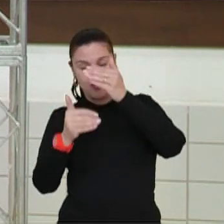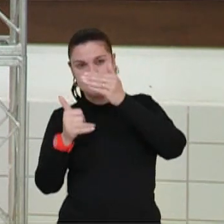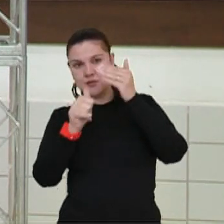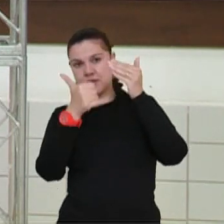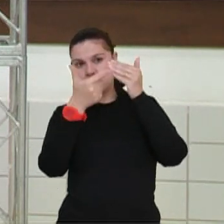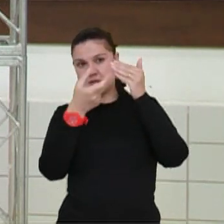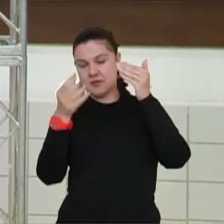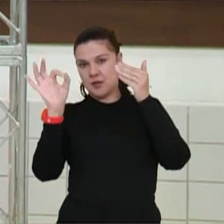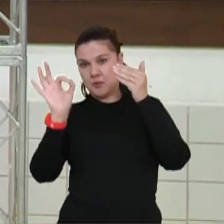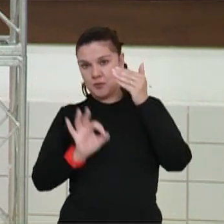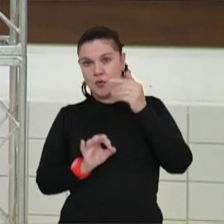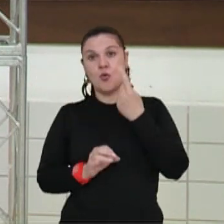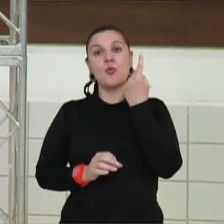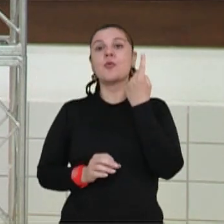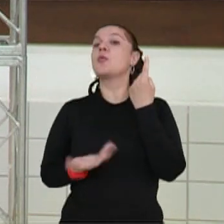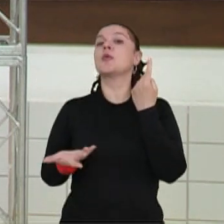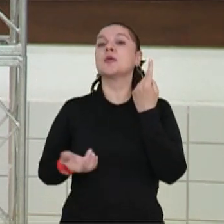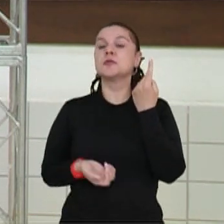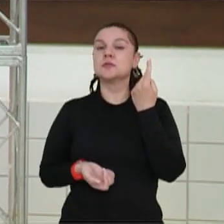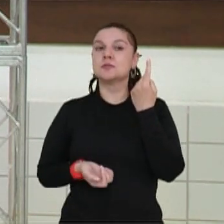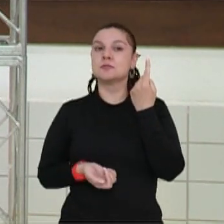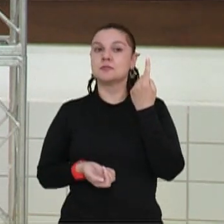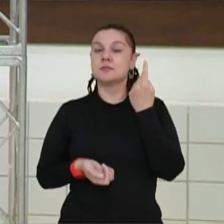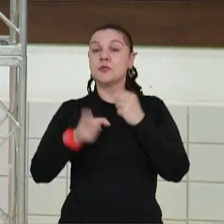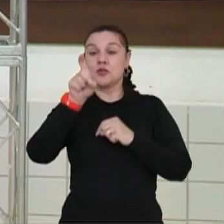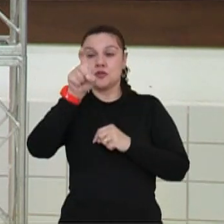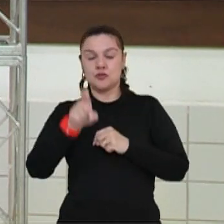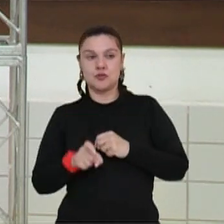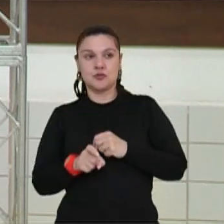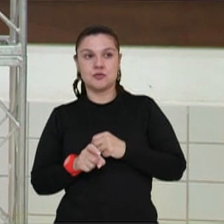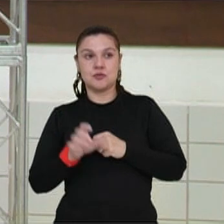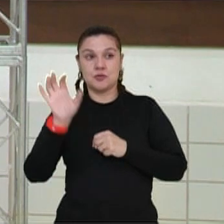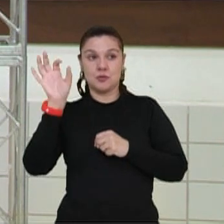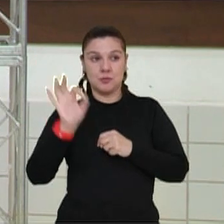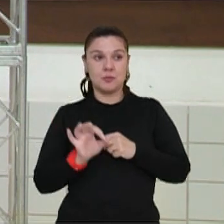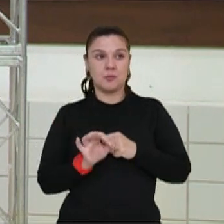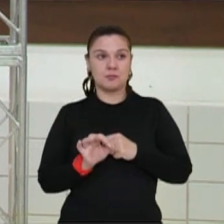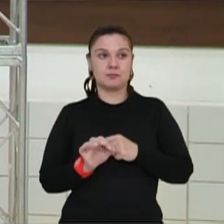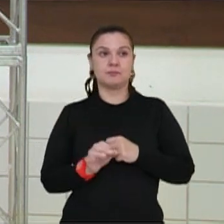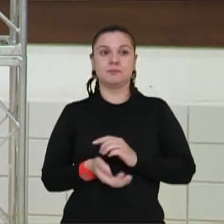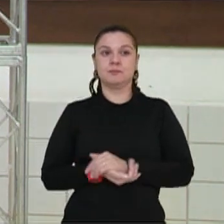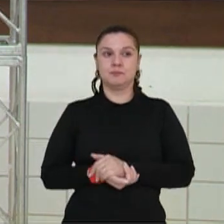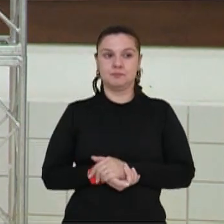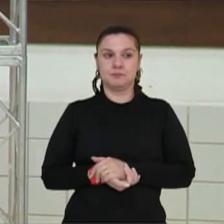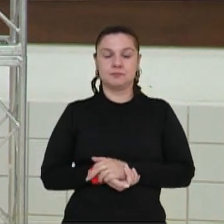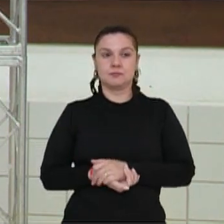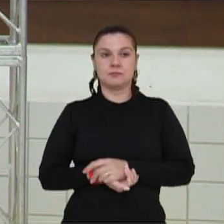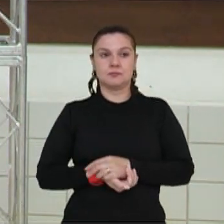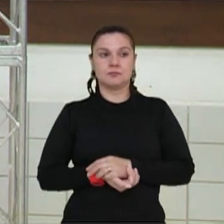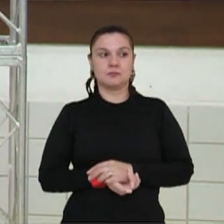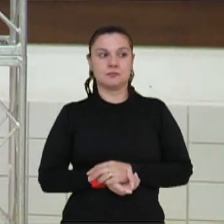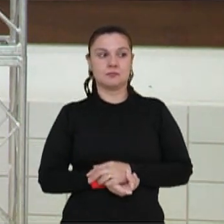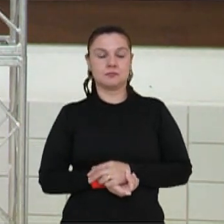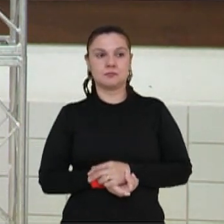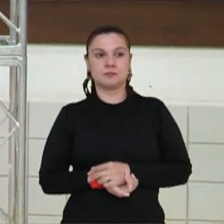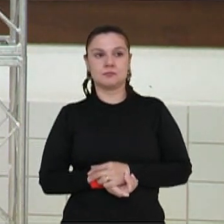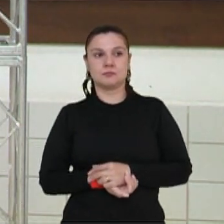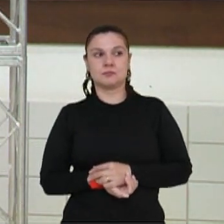100%. Um valor é quantos por cento? X%. Então, dá uma olhada.